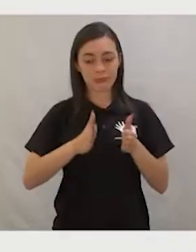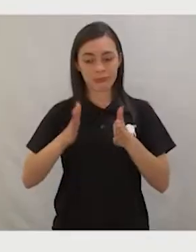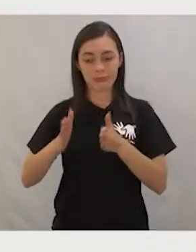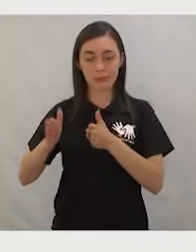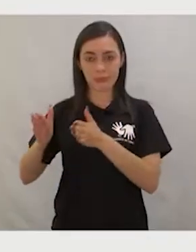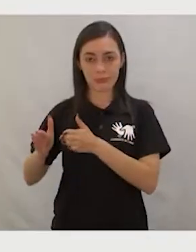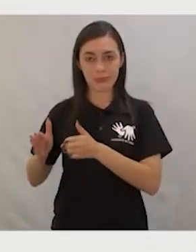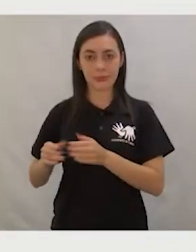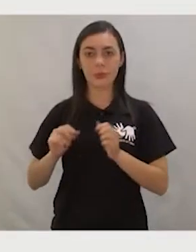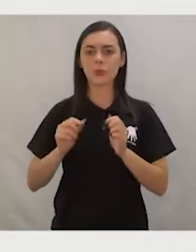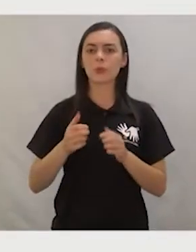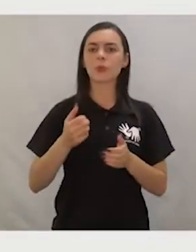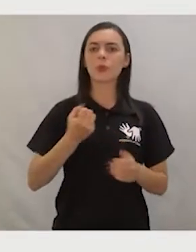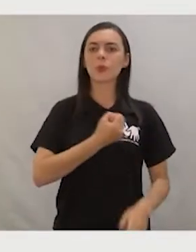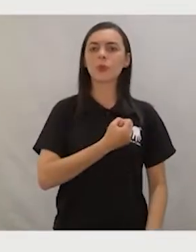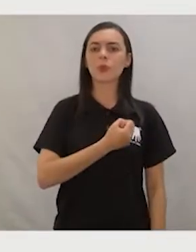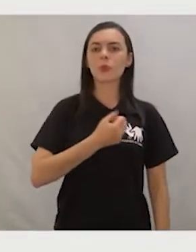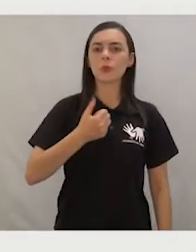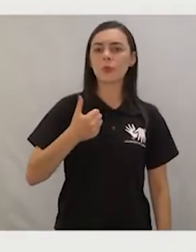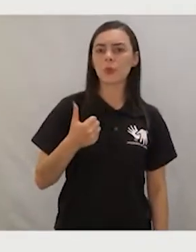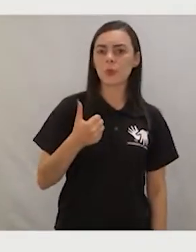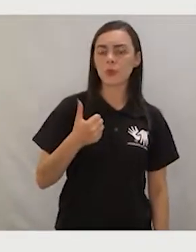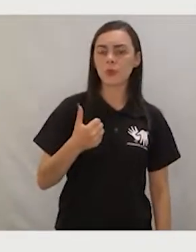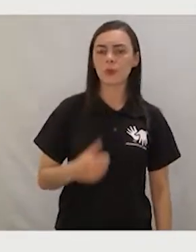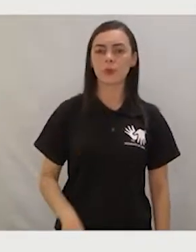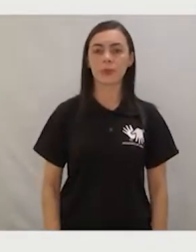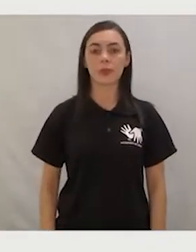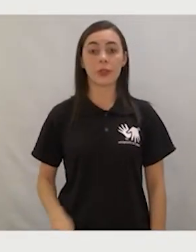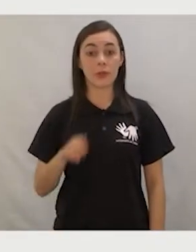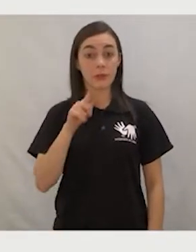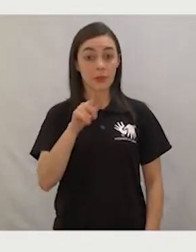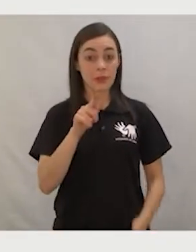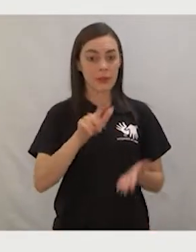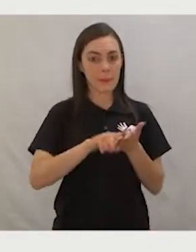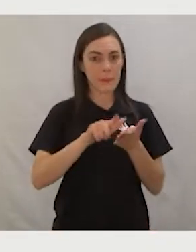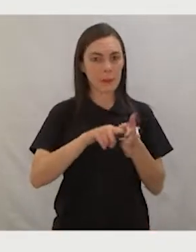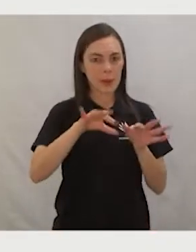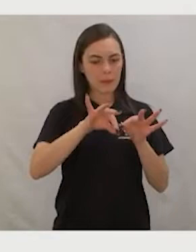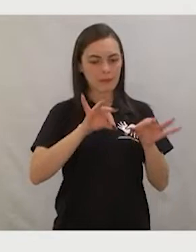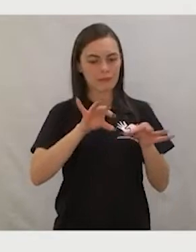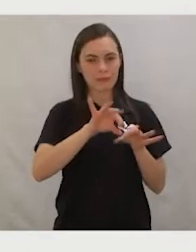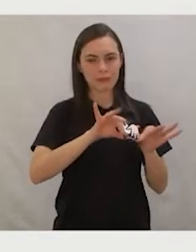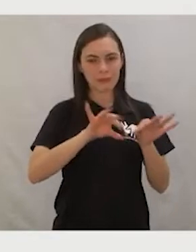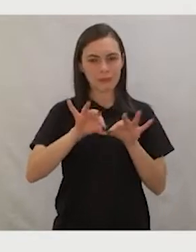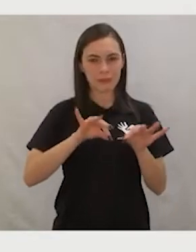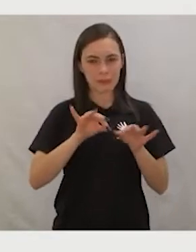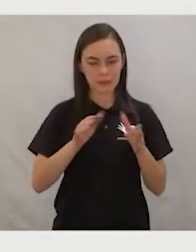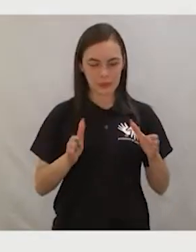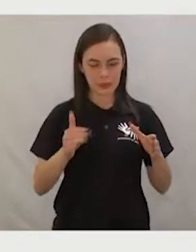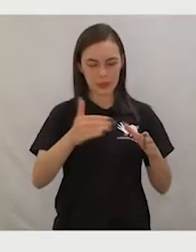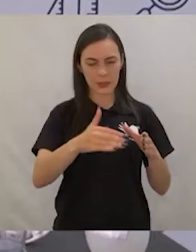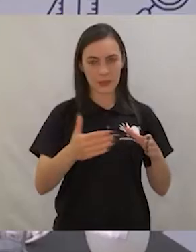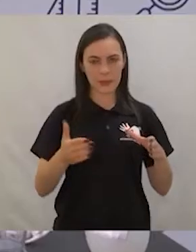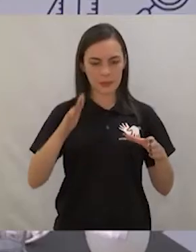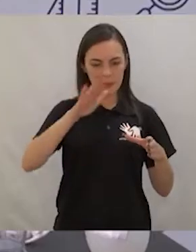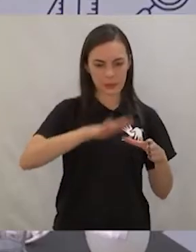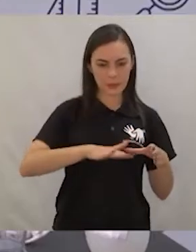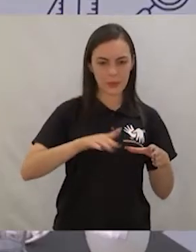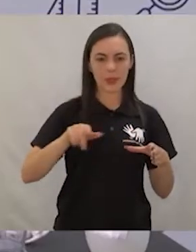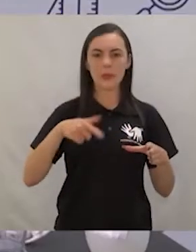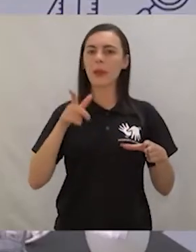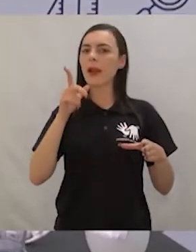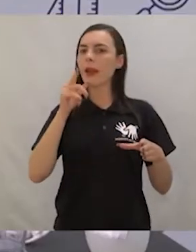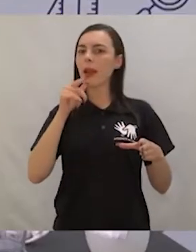lá, sequência correta. Então lá, Júlio, número um, primeiro, lá, número um. Você vai picar o papel e colocar no recipiente. Vai cobrir